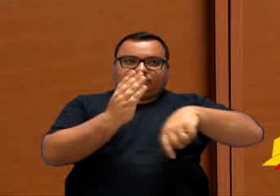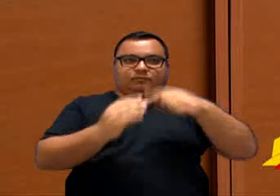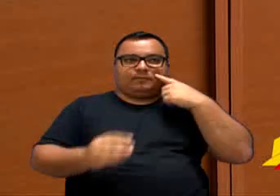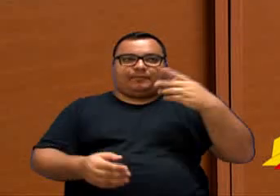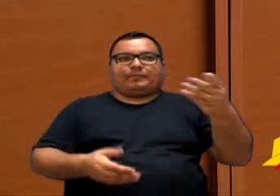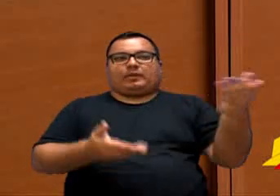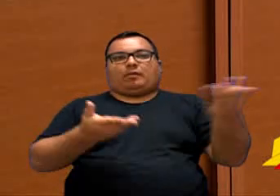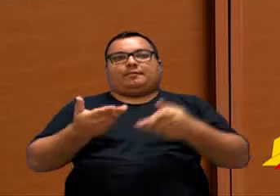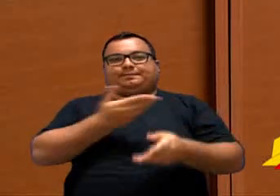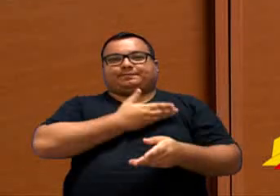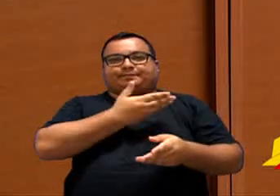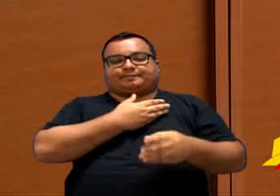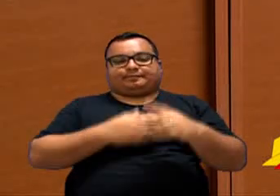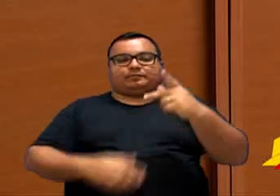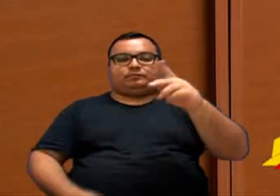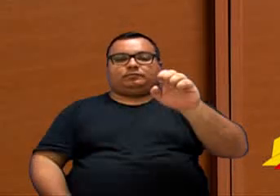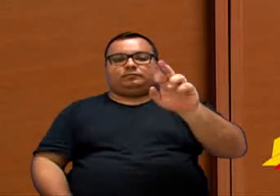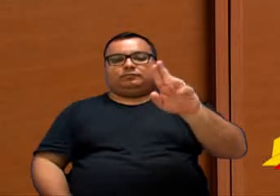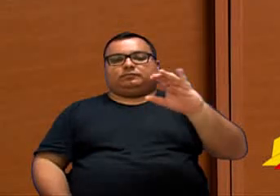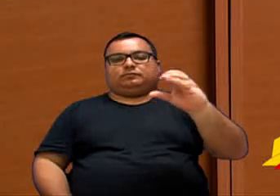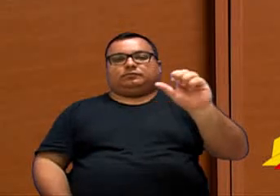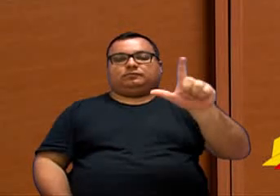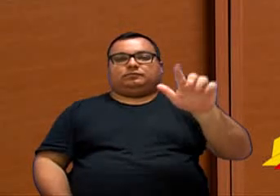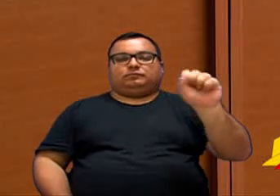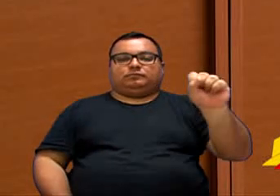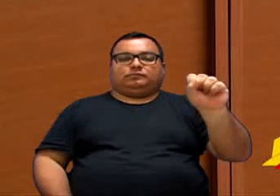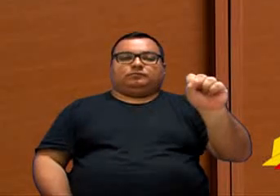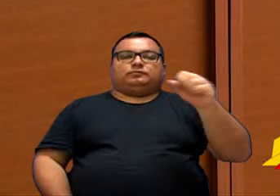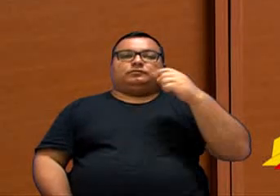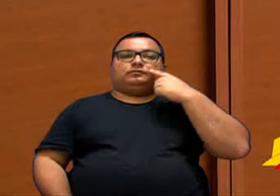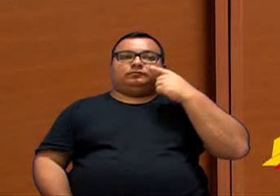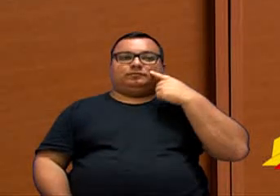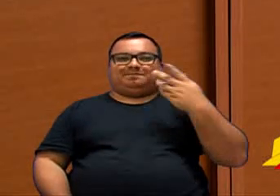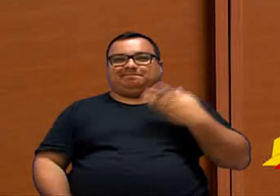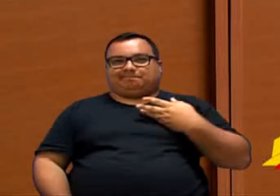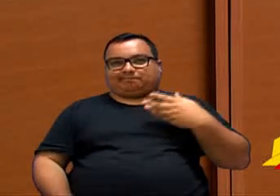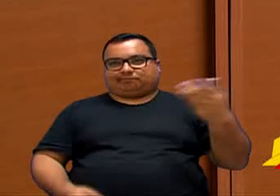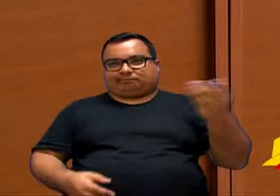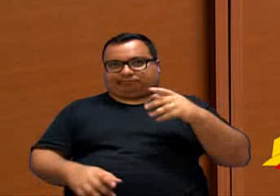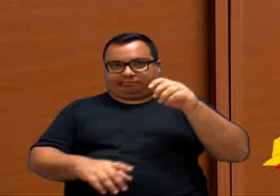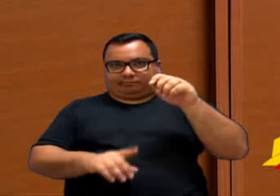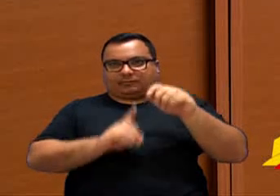fez aniversário nesse final de semana, né, doutor Eli? Nosso colega.